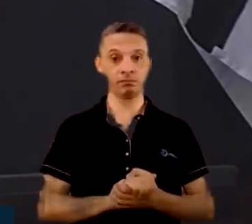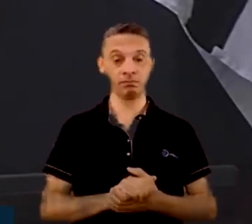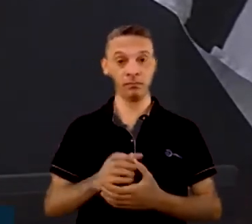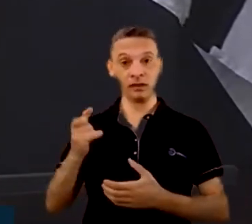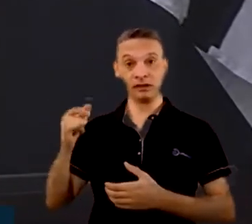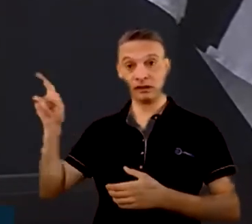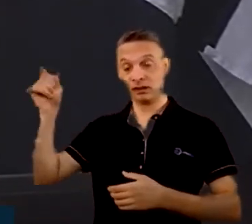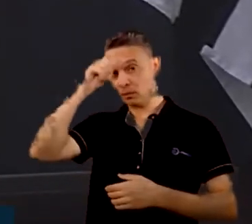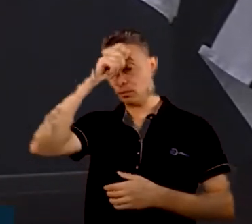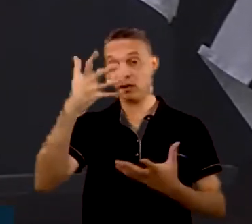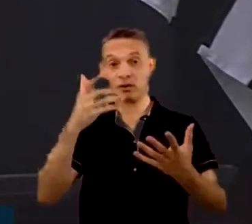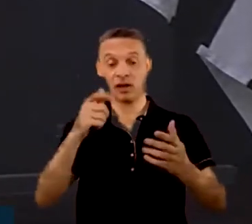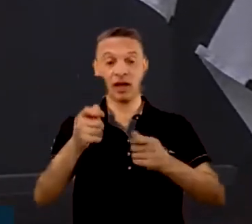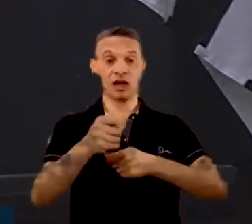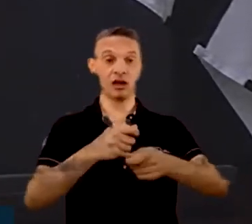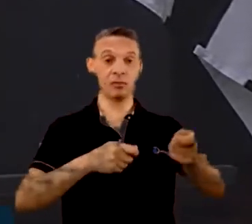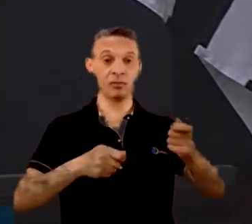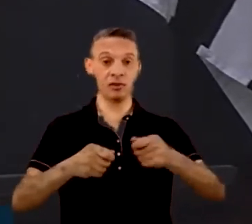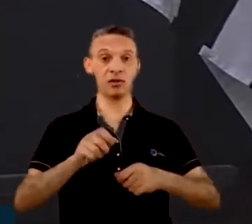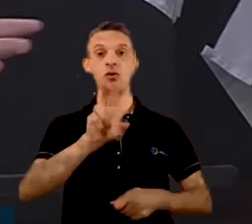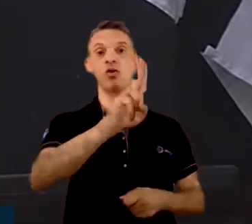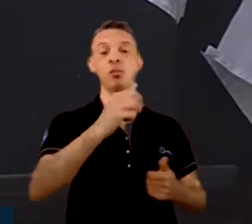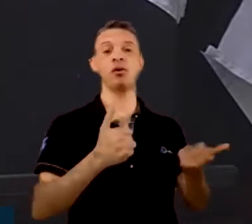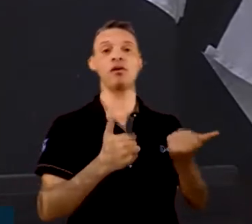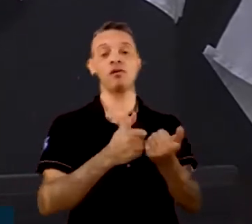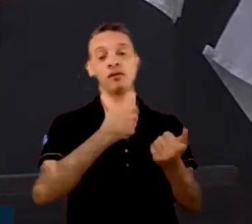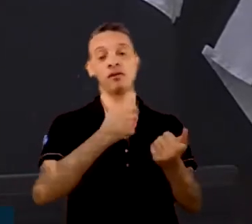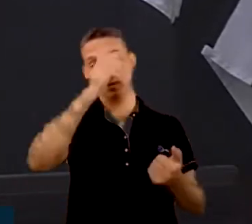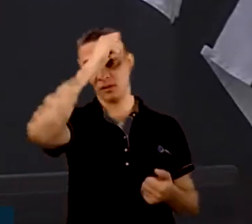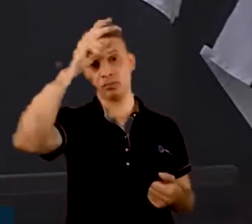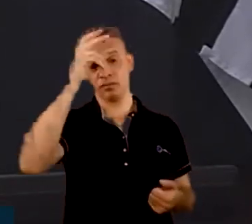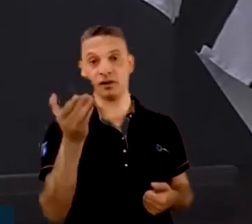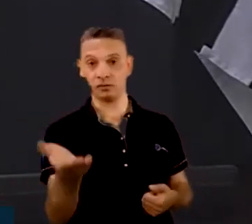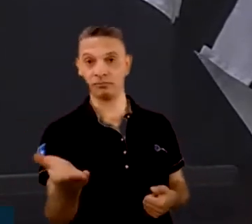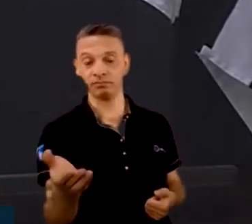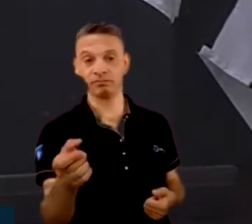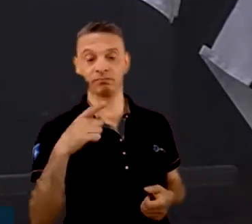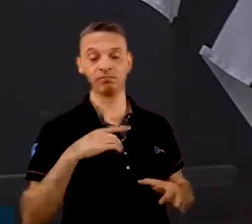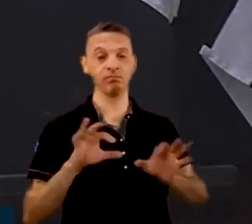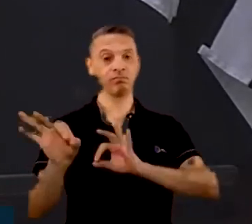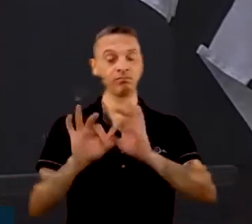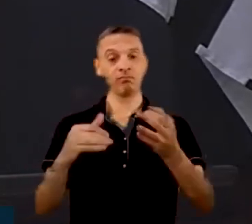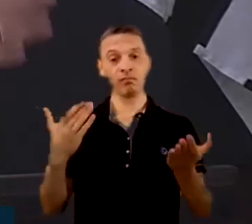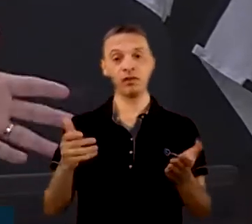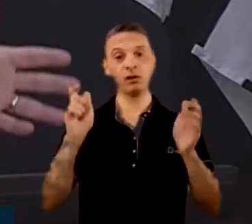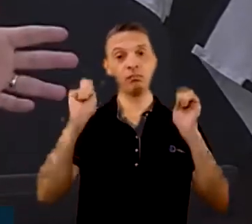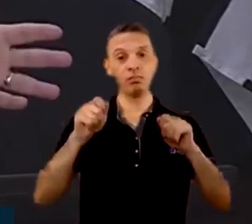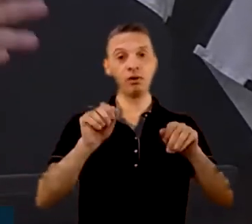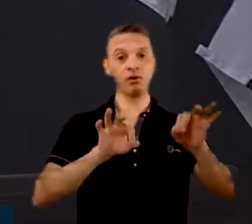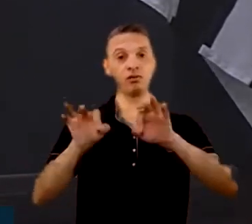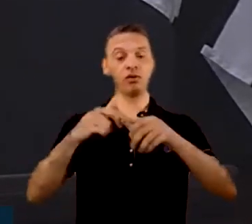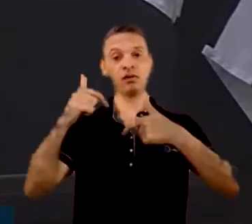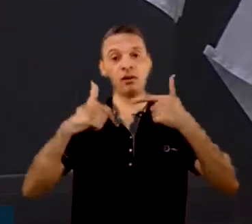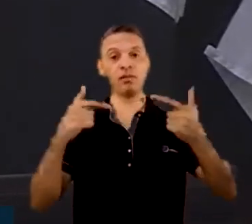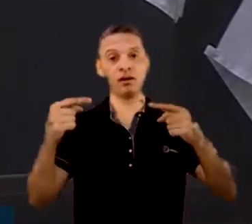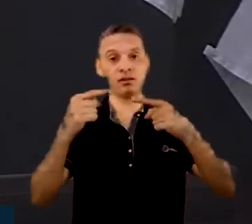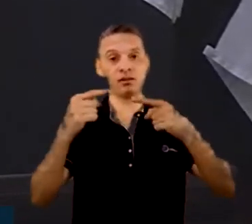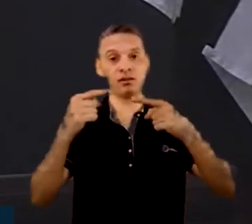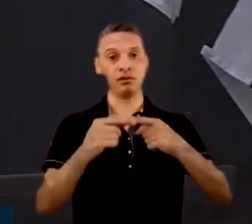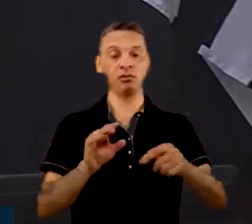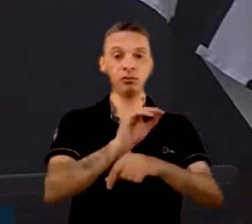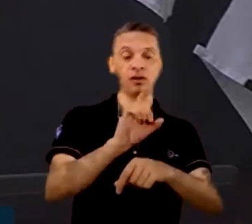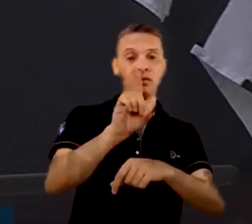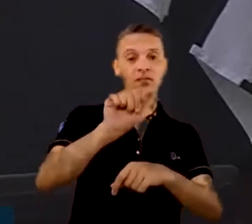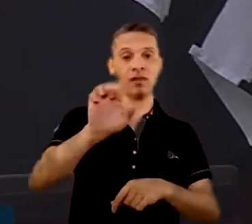ele teria ali sugerido o nome do vice-prefeito e o prefeito teria ali praticamente feito os dois trabalhos, cuidado do DAE e